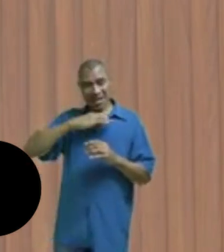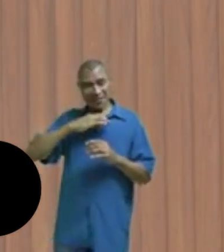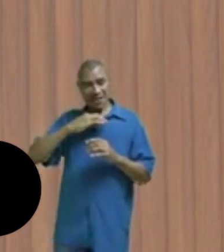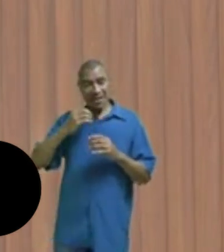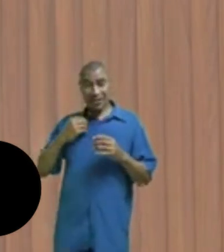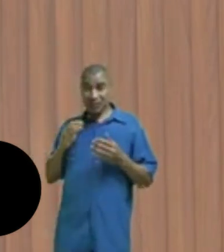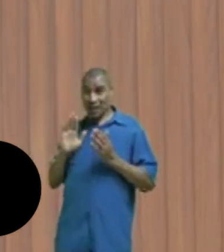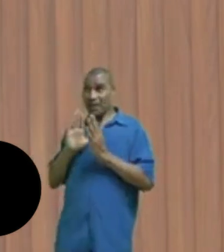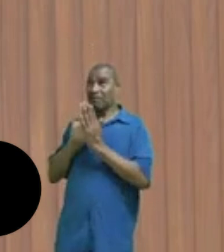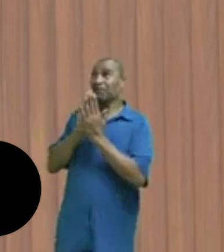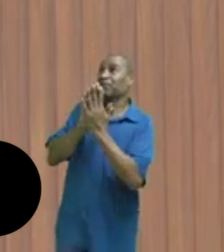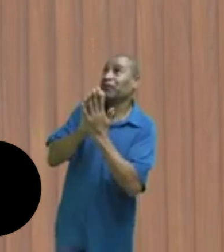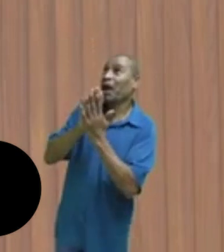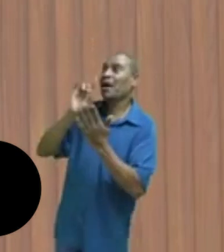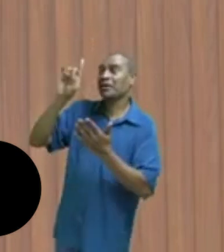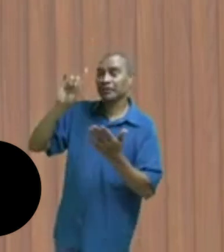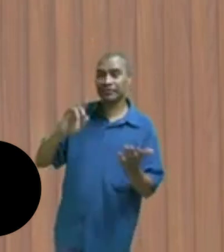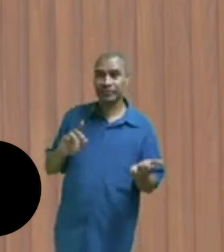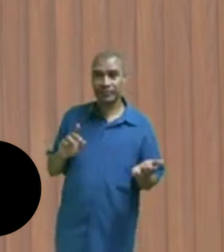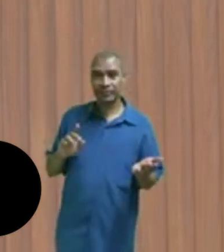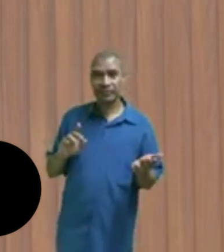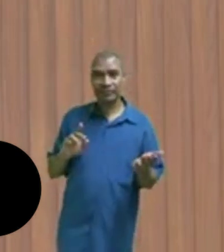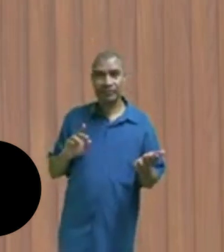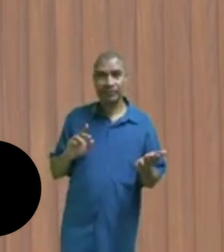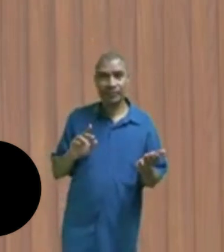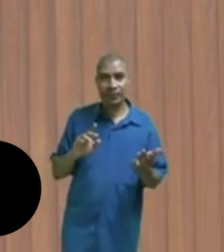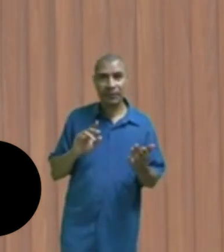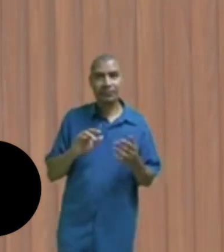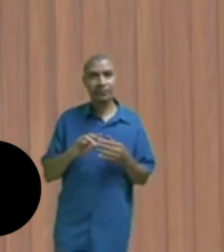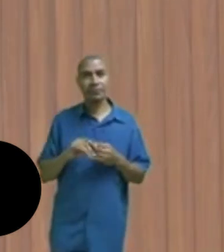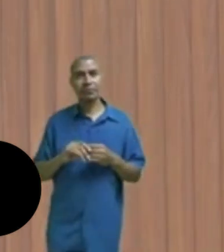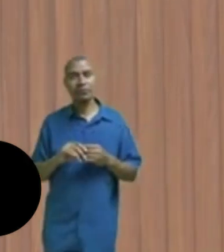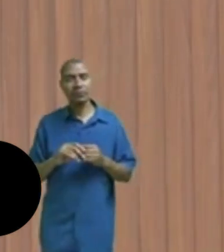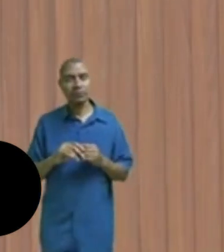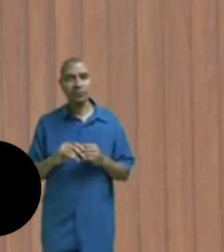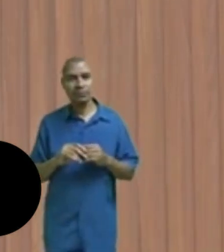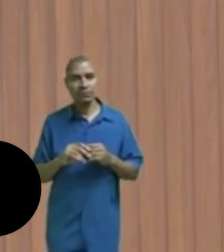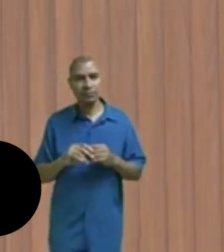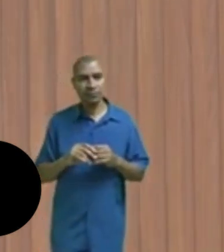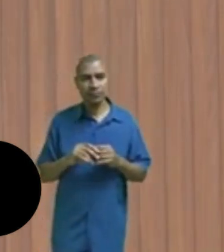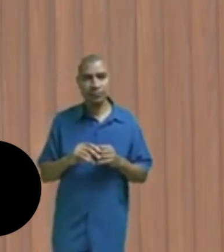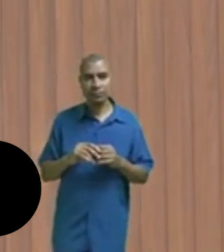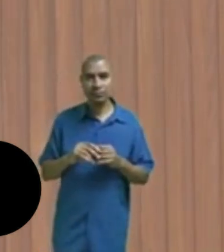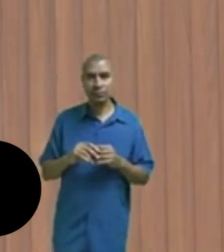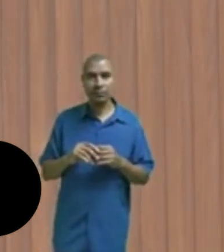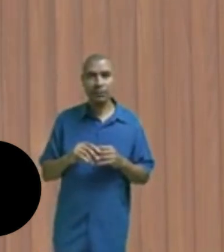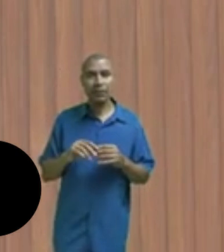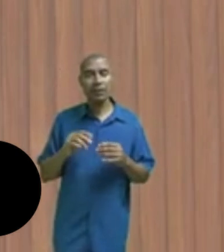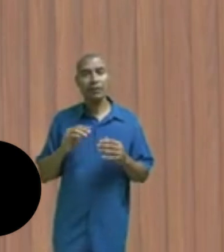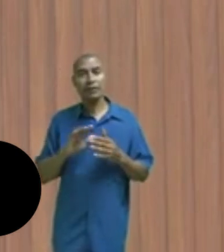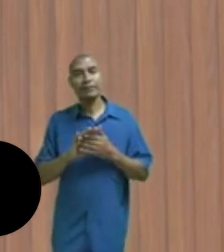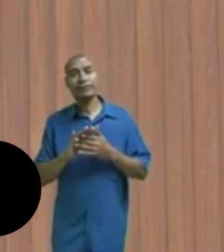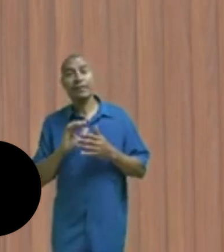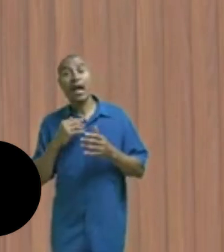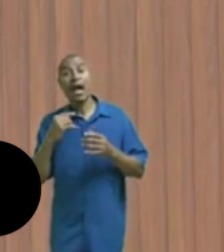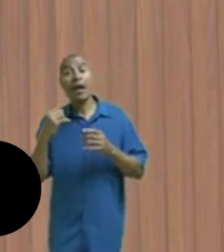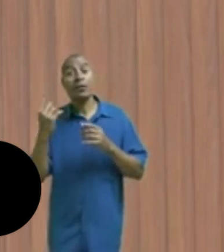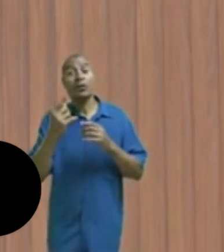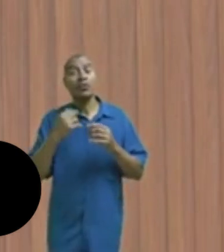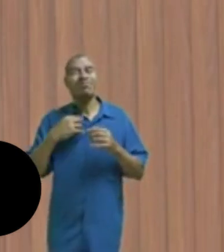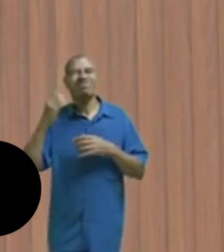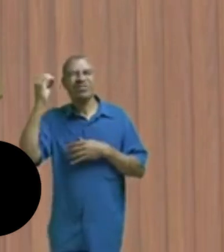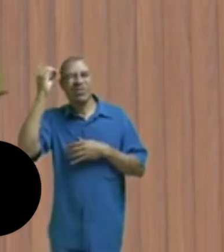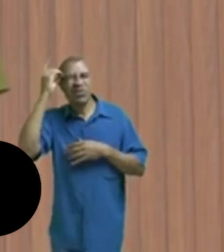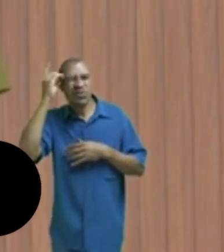adorar. Não é o nosso culto, ou a nossa reunião, ou o ministério, ou a vocação, o